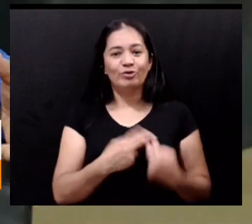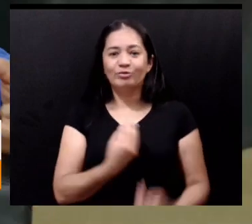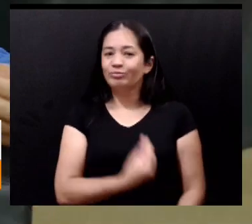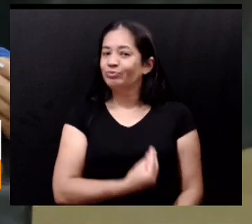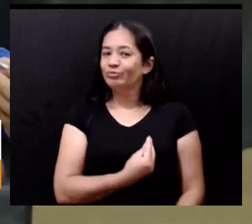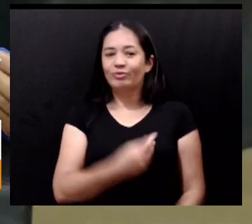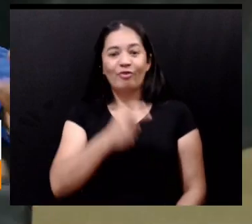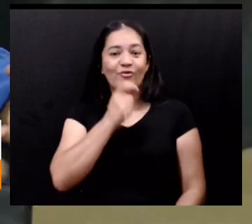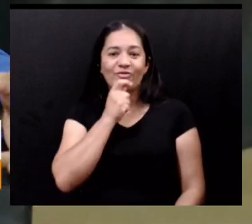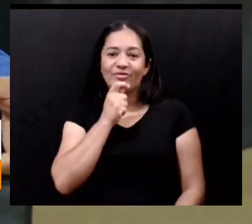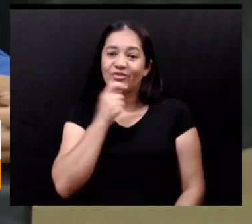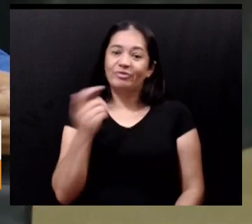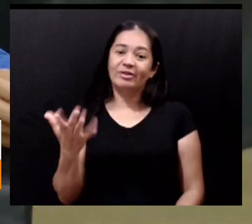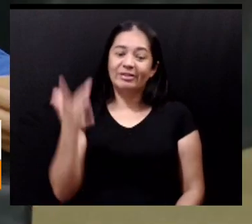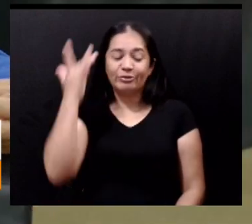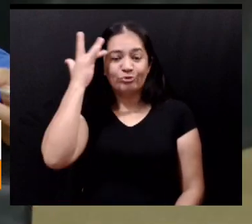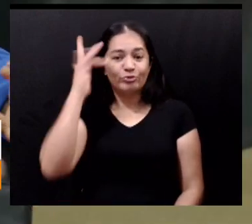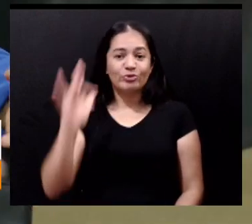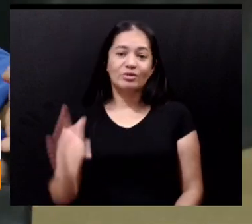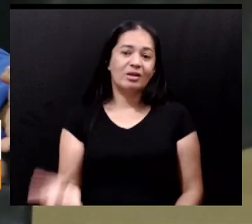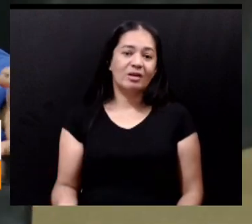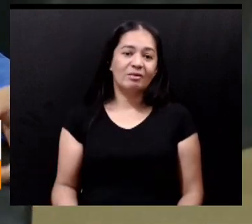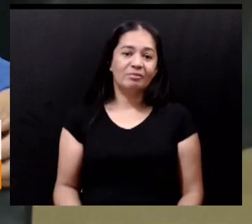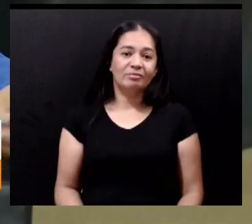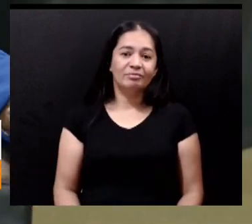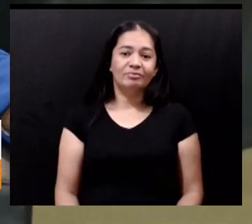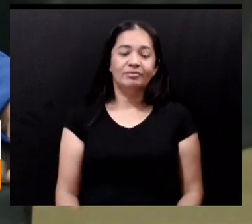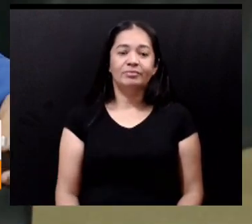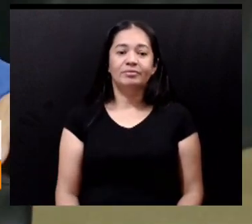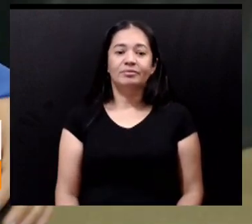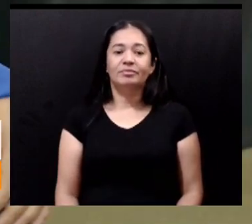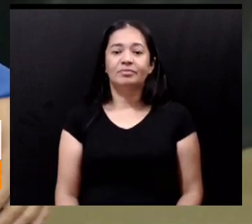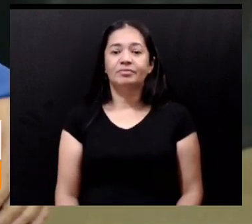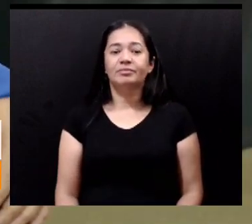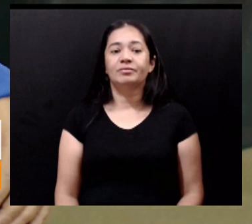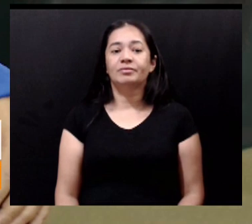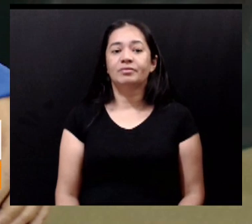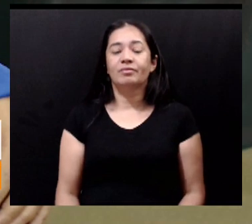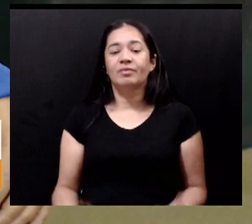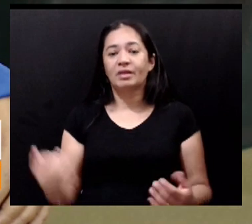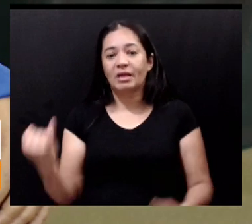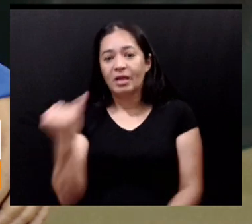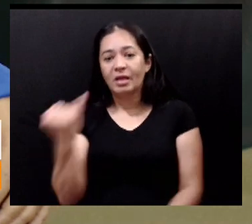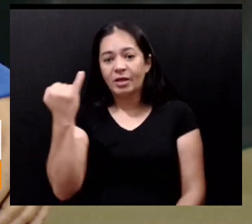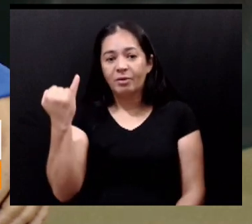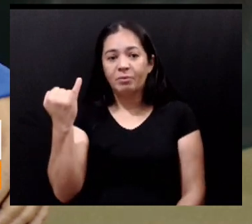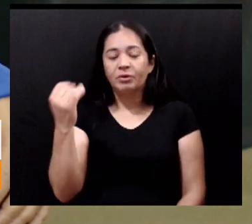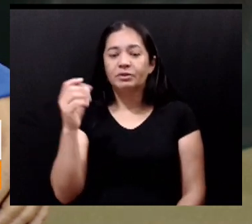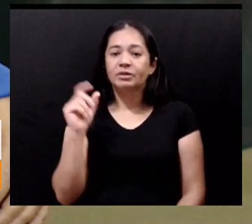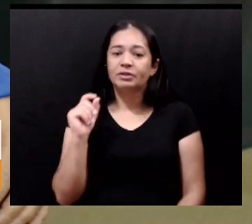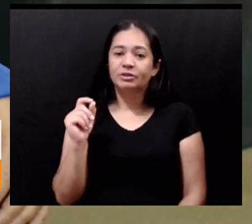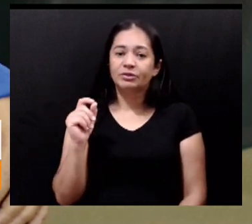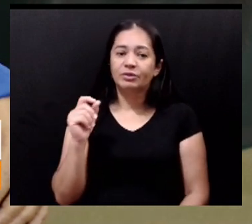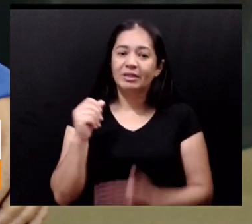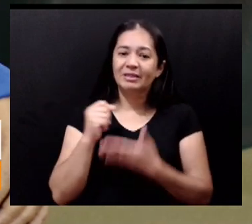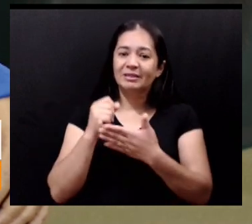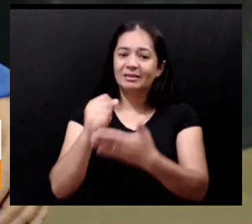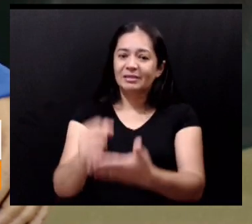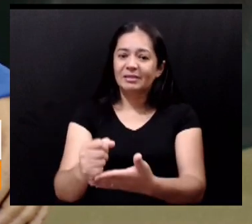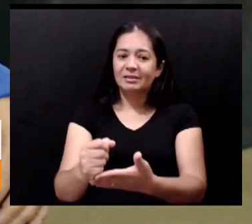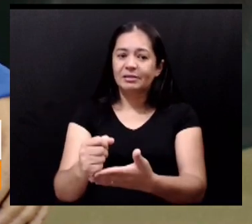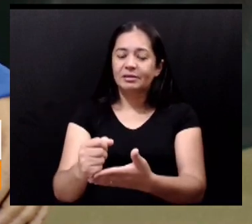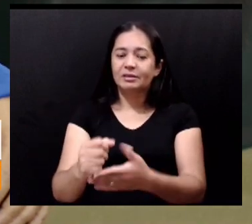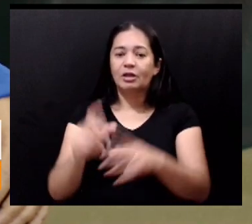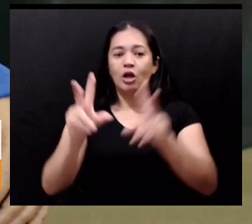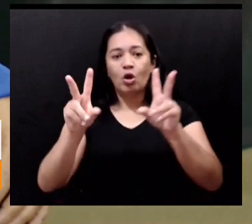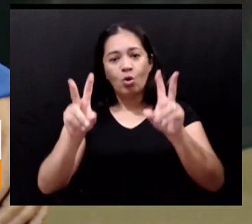Então, fica essa questão aí do conhecimento. A importância de a gente trazer esse assunto e